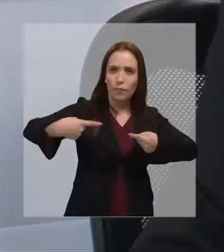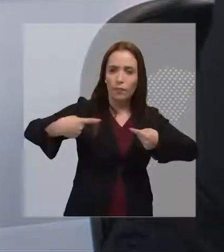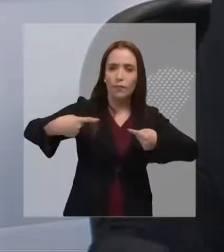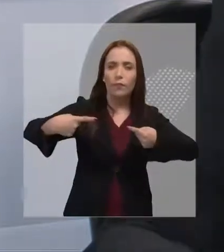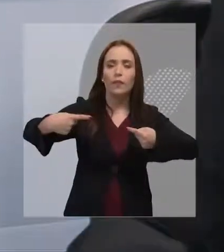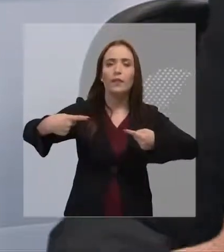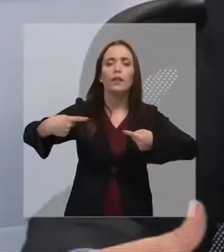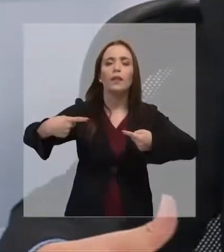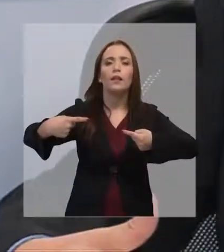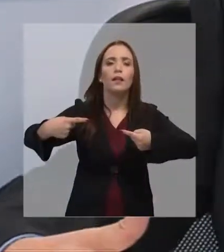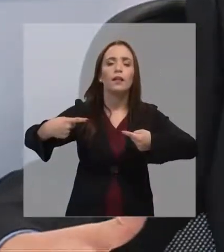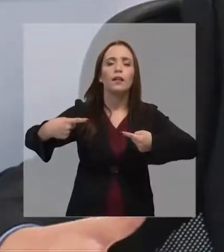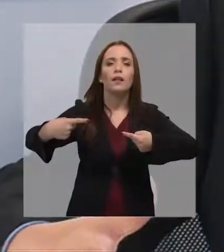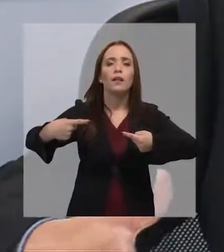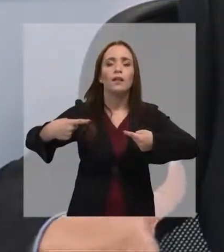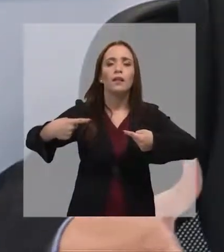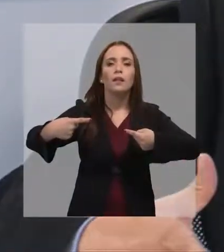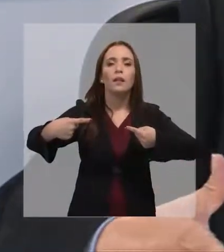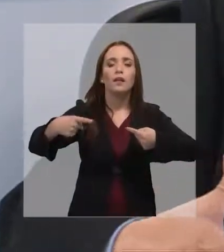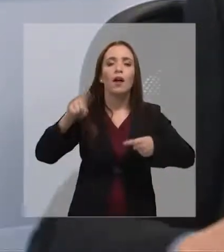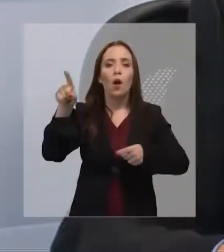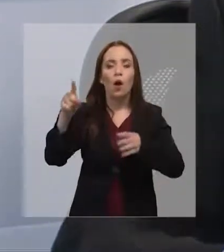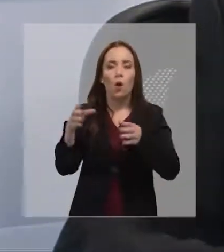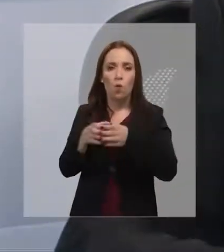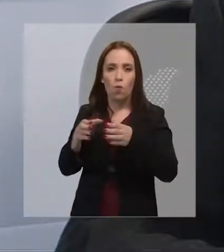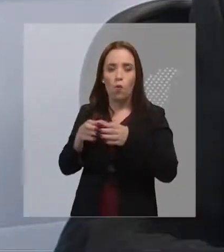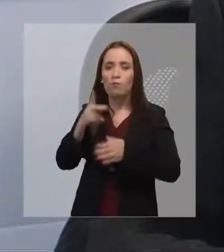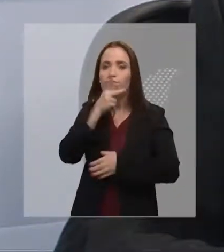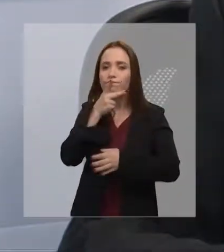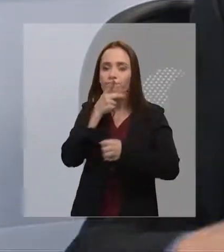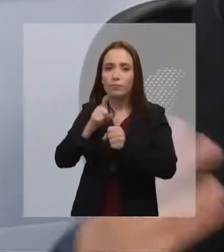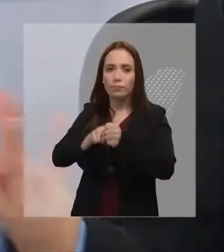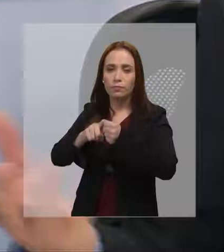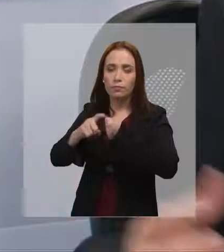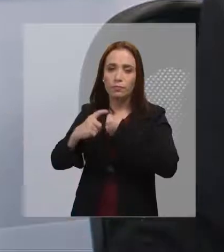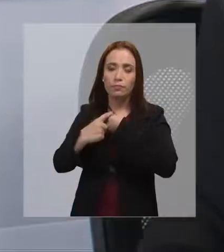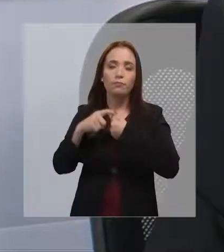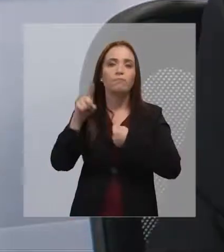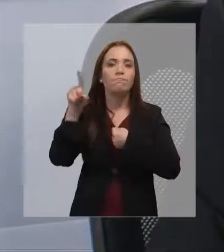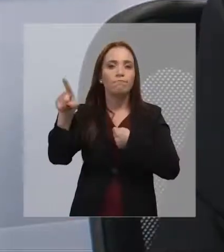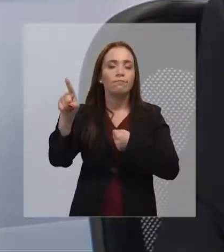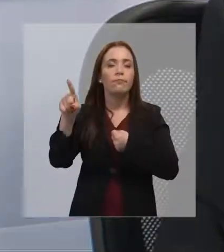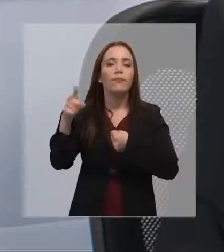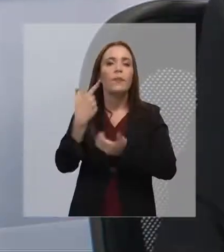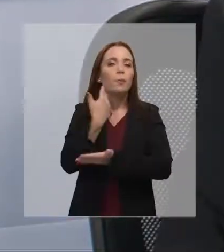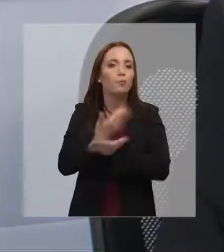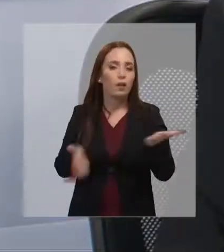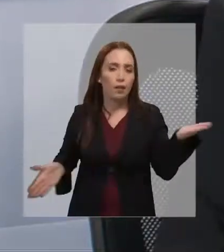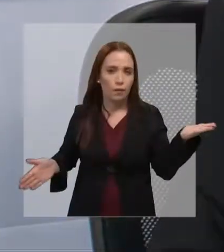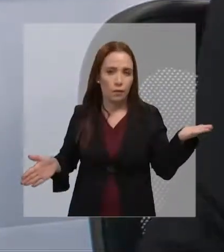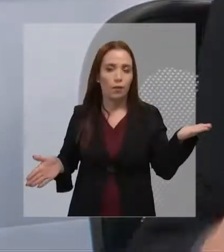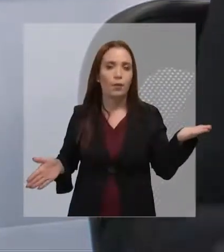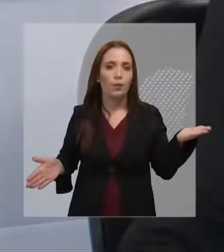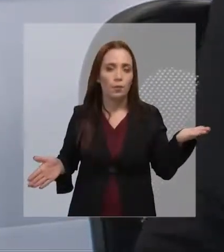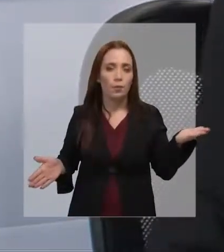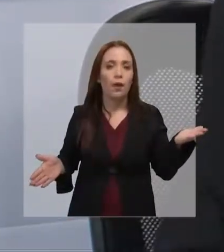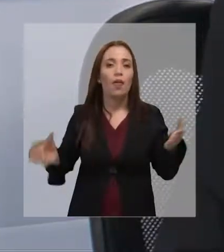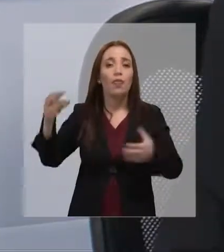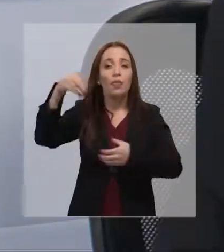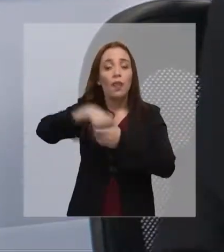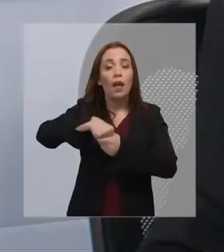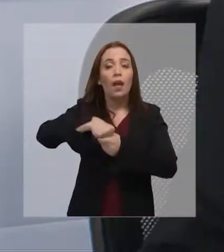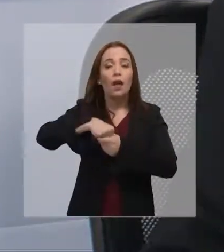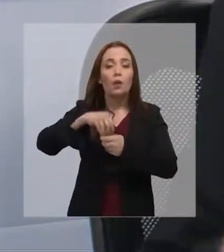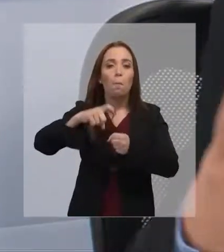contra, principalmente, os figurões do Centrão na Câmara, ele perdeu muito capital político internamente,